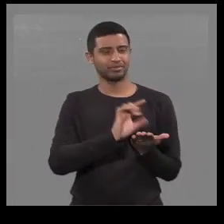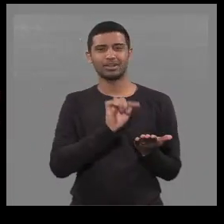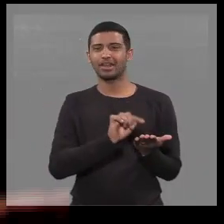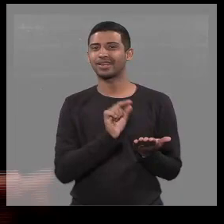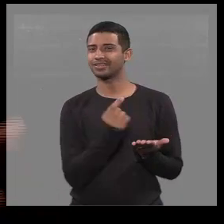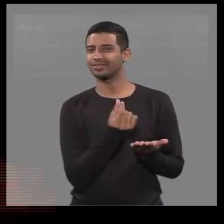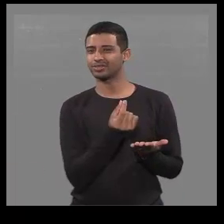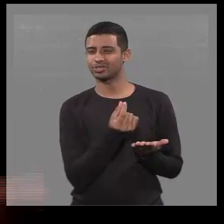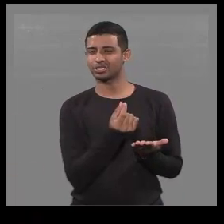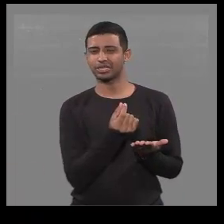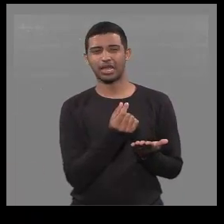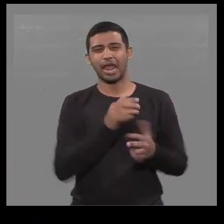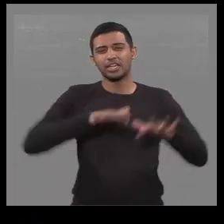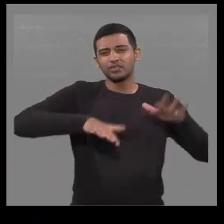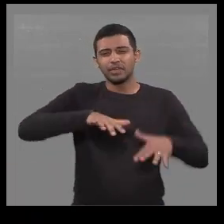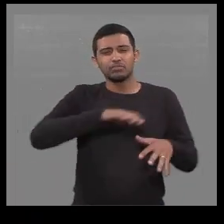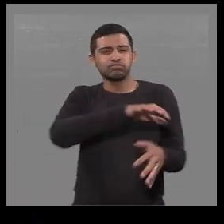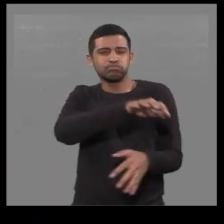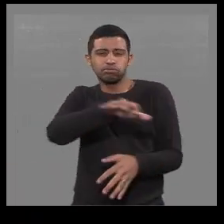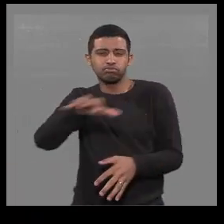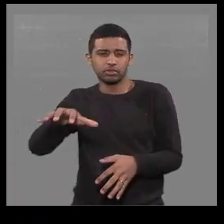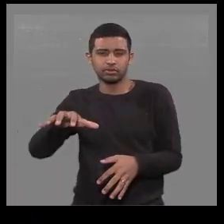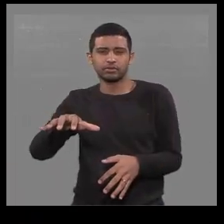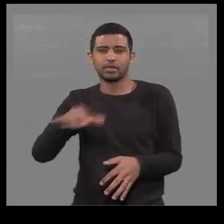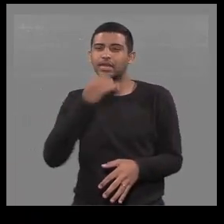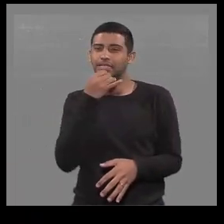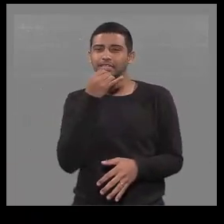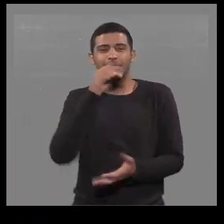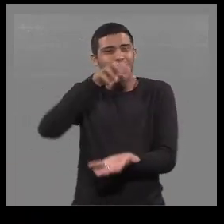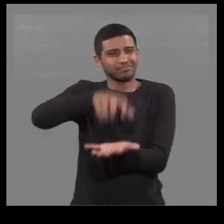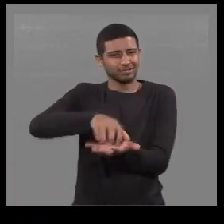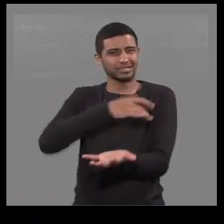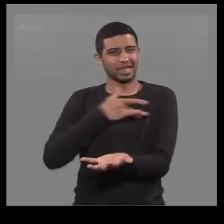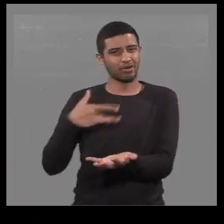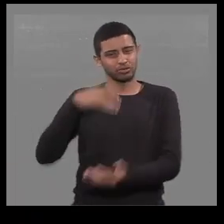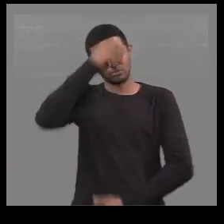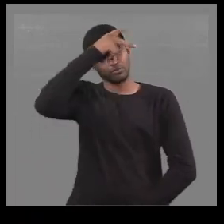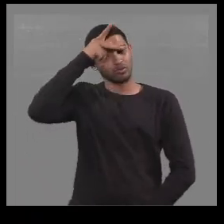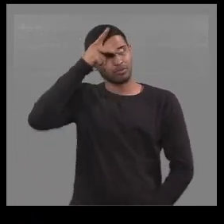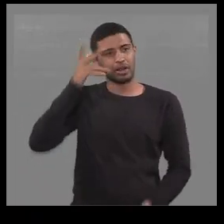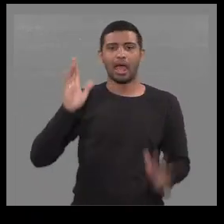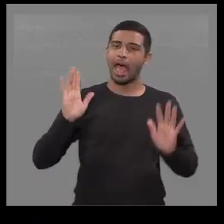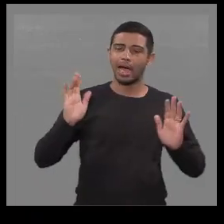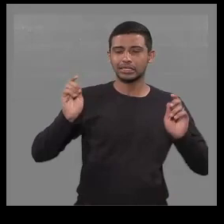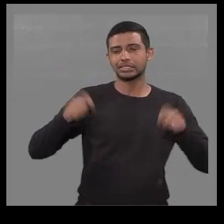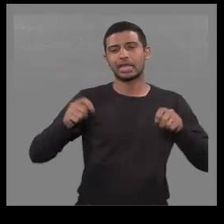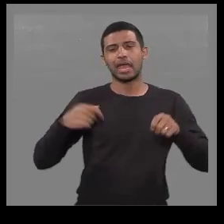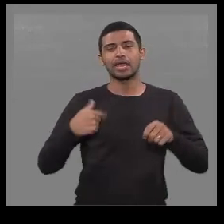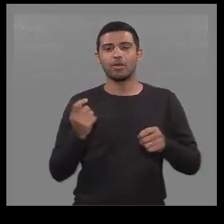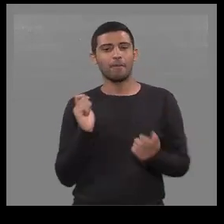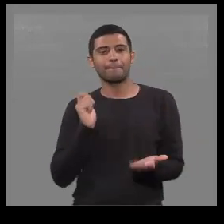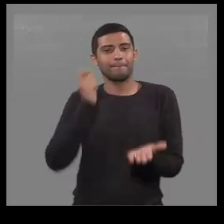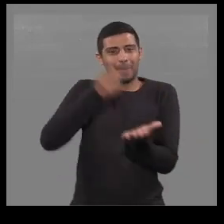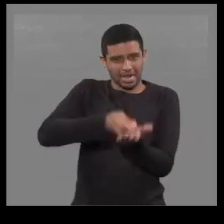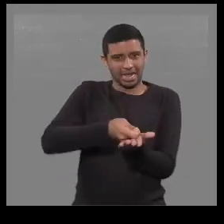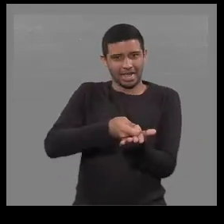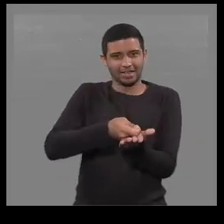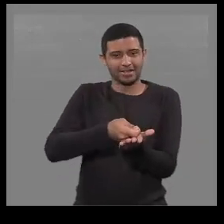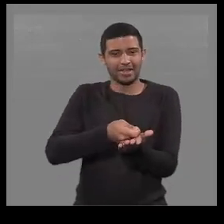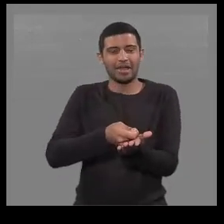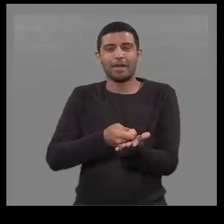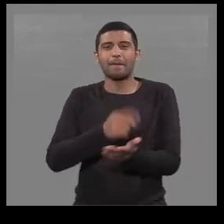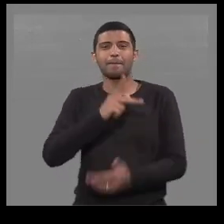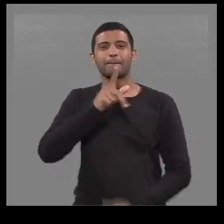dinheiro em campos que, muitas das vezes, se a pessoa, na saúde pública, eu consigo pagar um plano